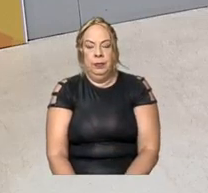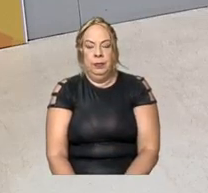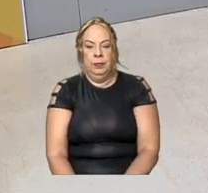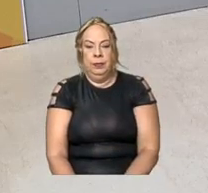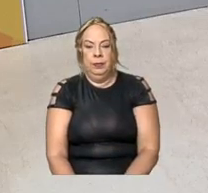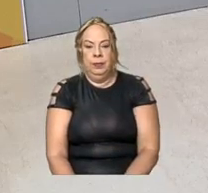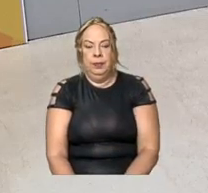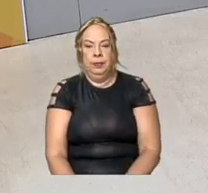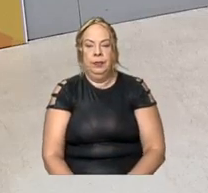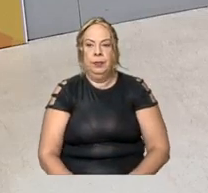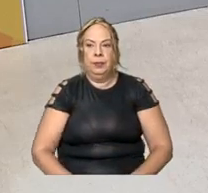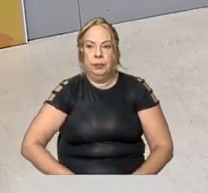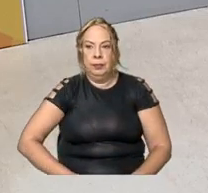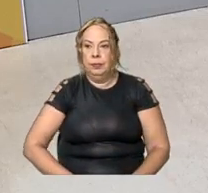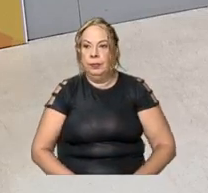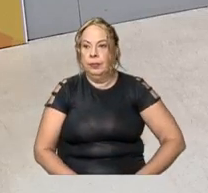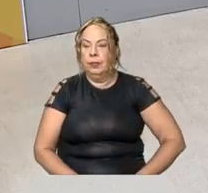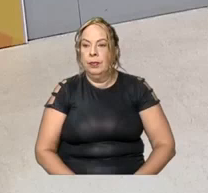47.